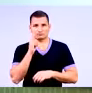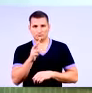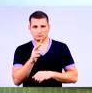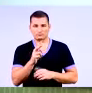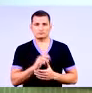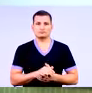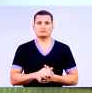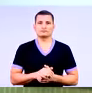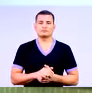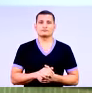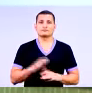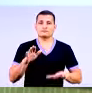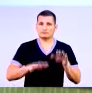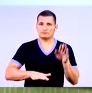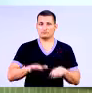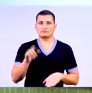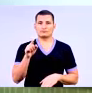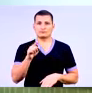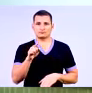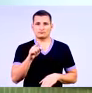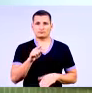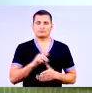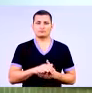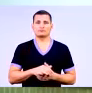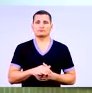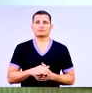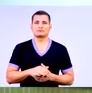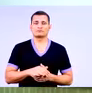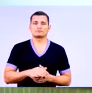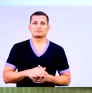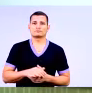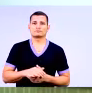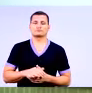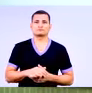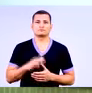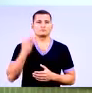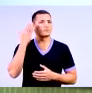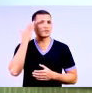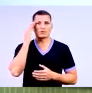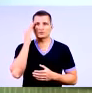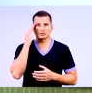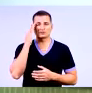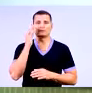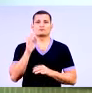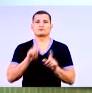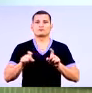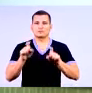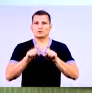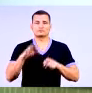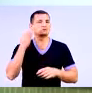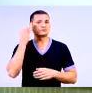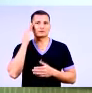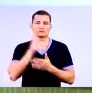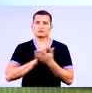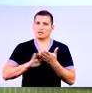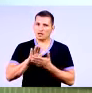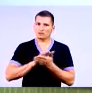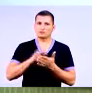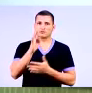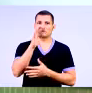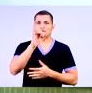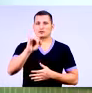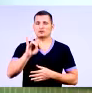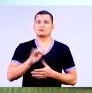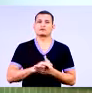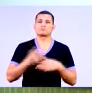vezes você, por não entender de informática, por não entender nada de TI, ficar precisando de